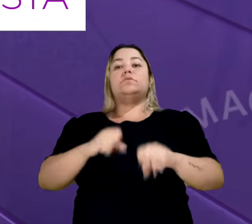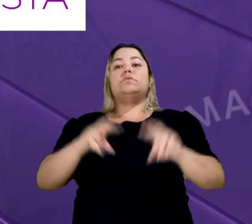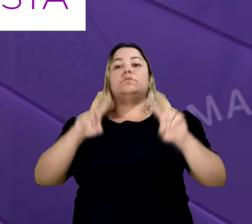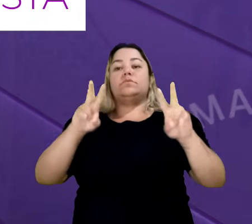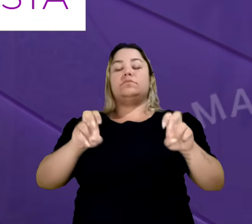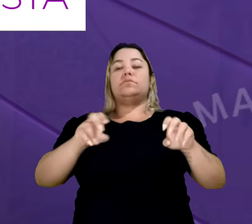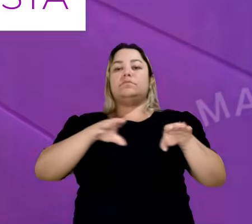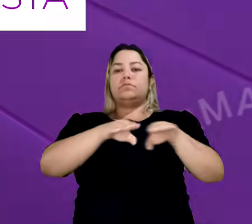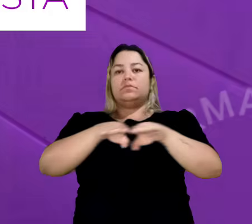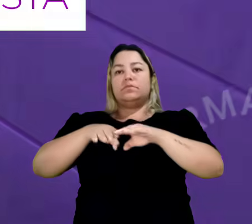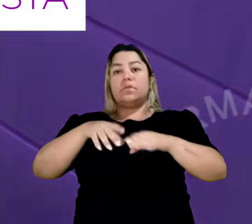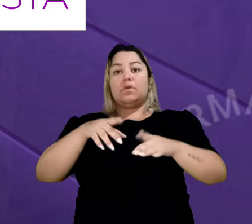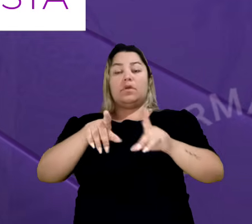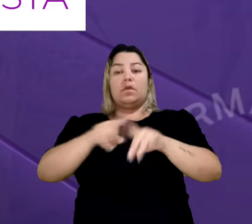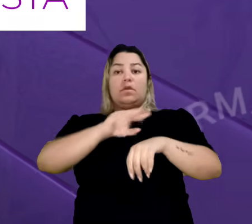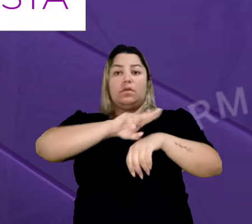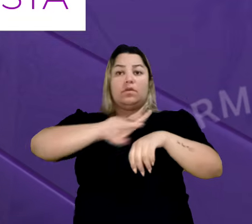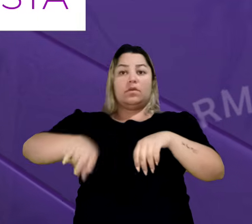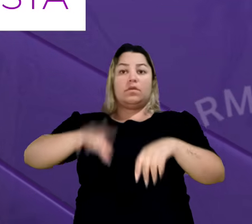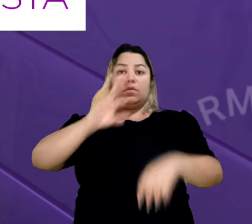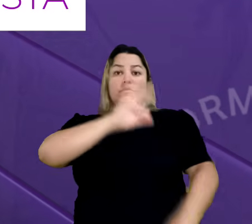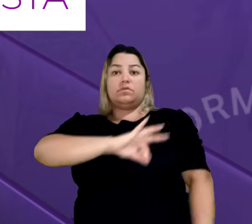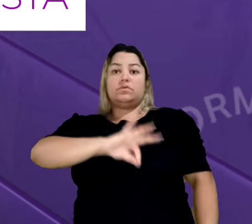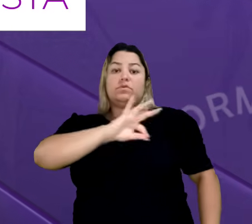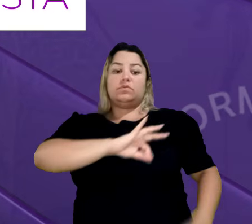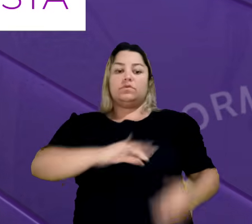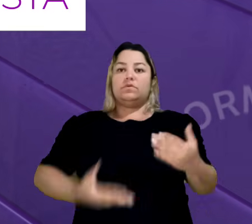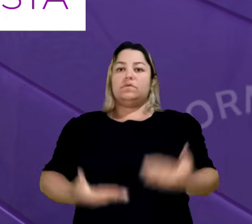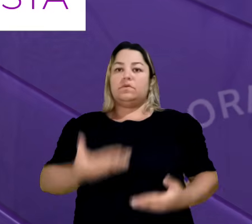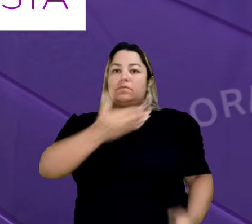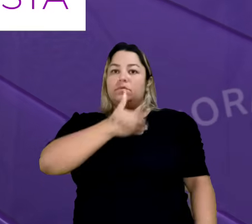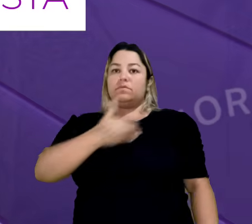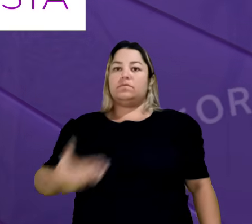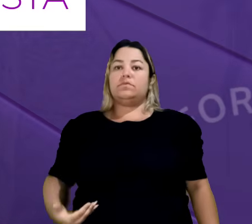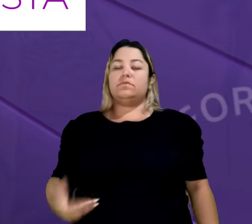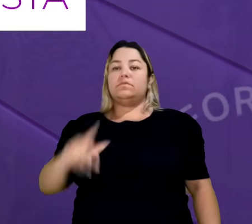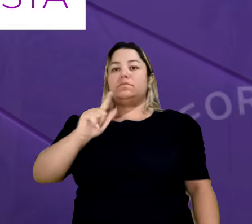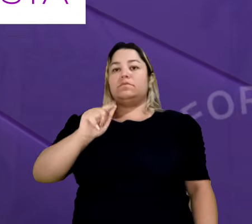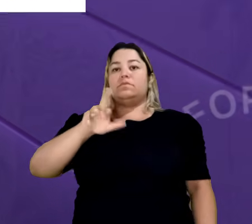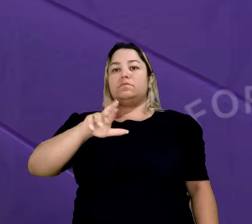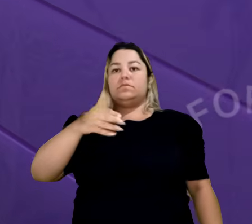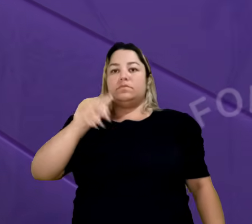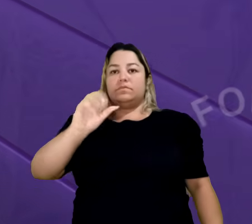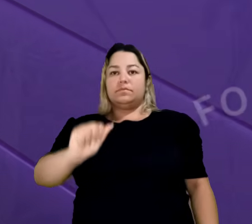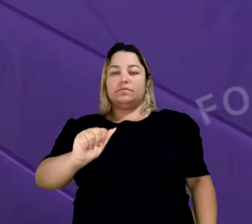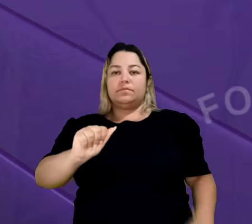e remuneração no serviço público, com Graça Costa, sindicalista.